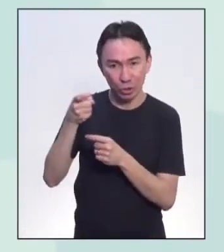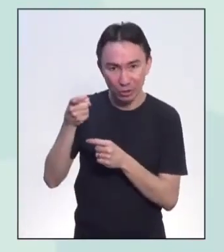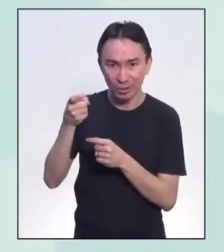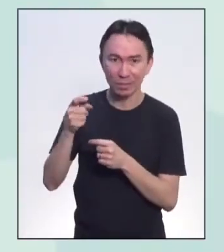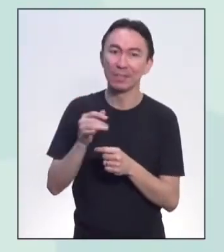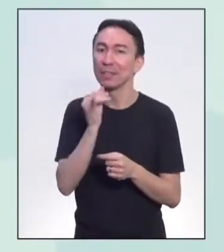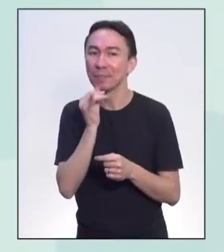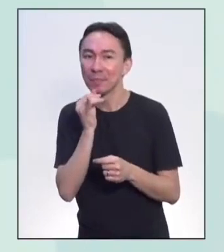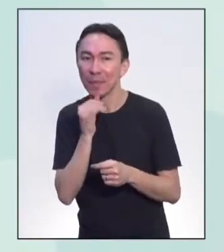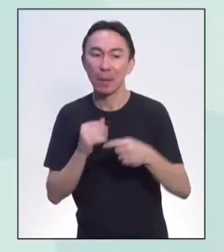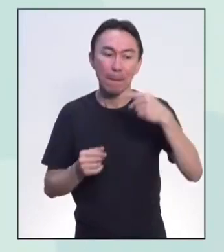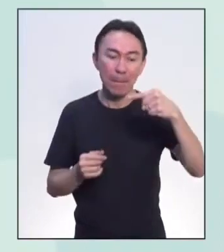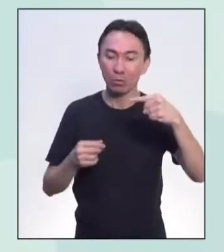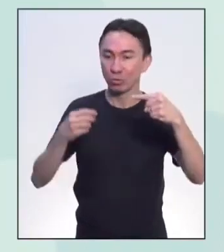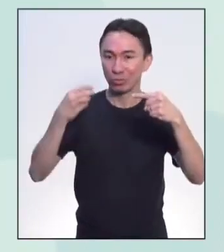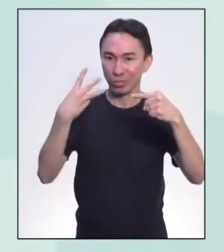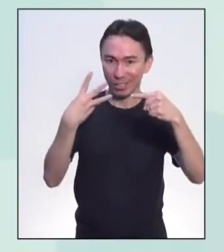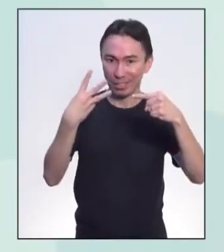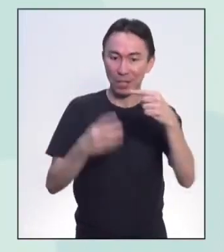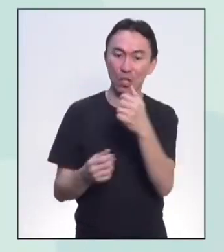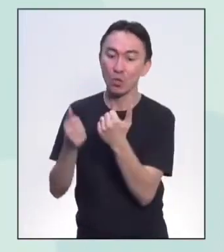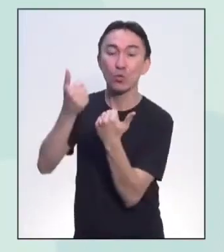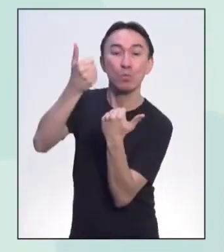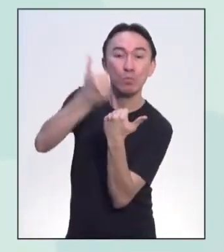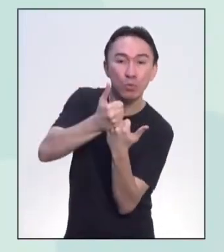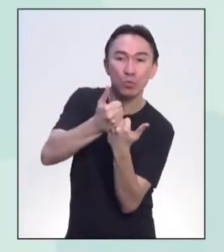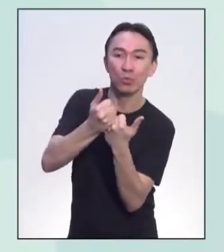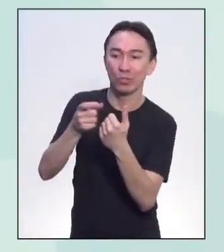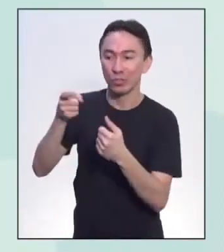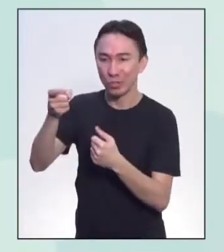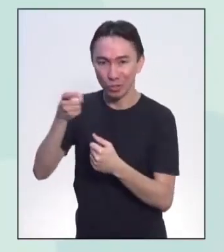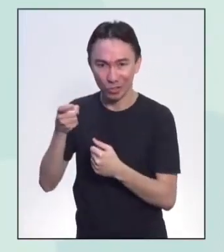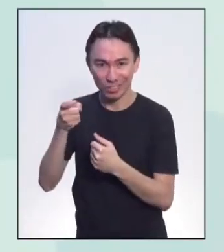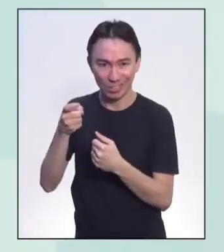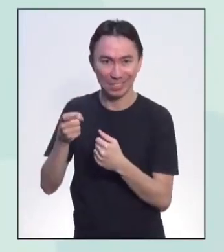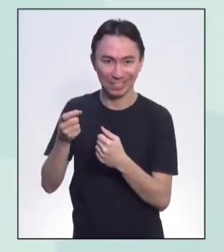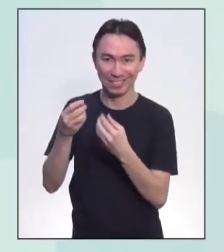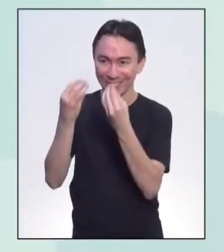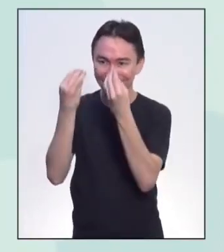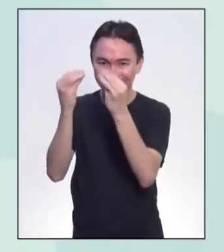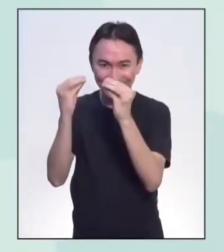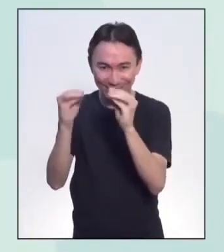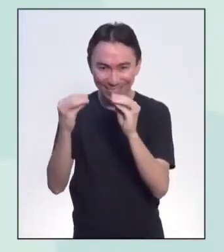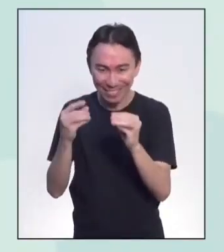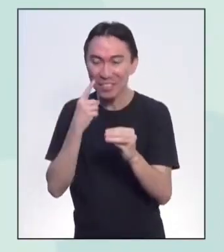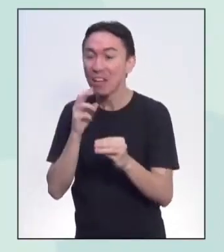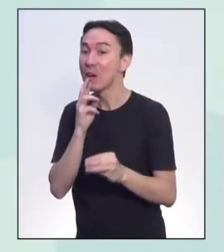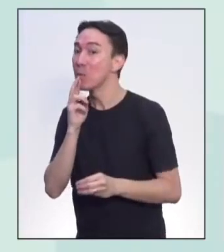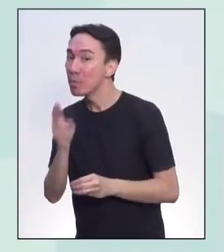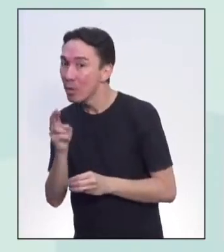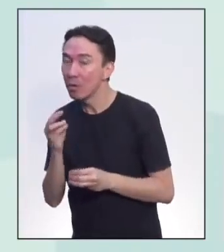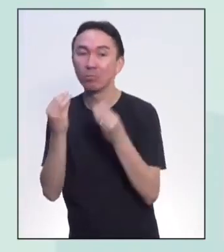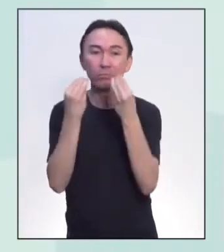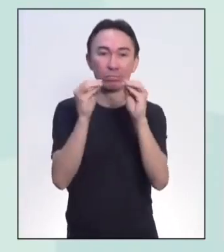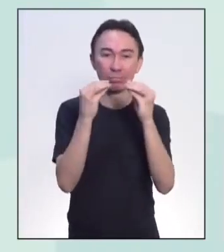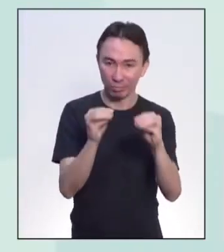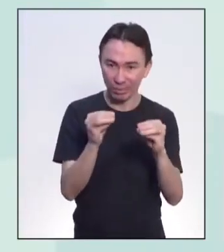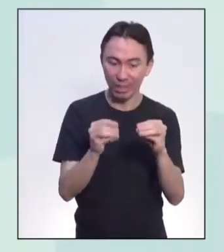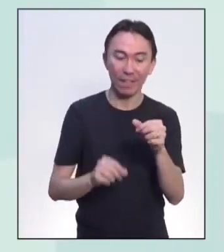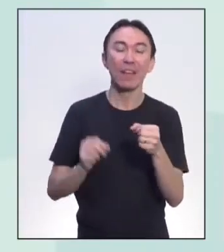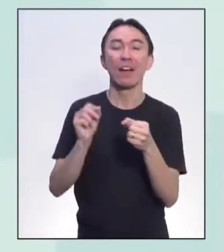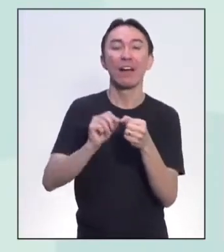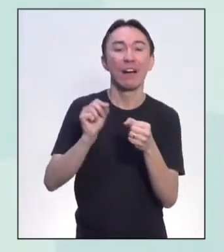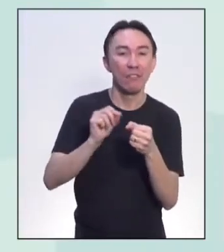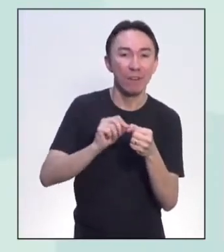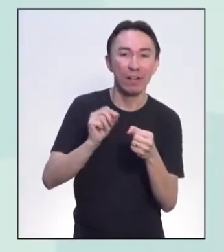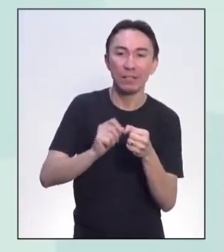tem ali, substitui no lugar do x. Você vai fazer menos 3, menos 2 e vai anotar o resultado. E aí você vai formar pares ordenados. Menos